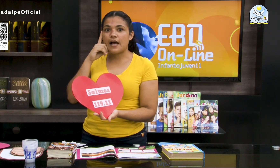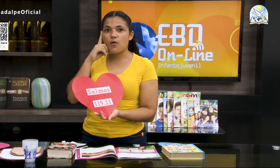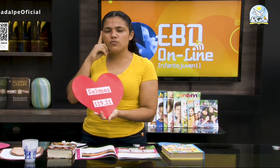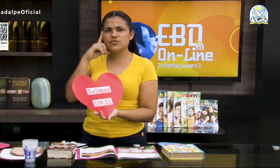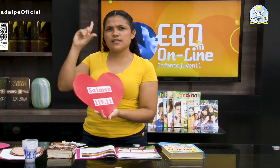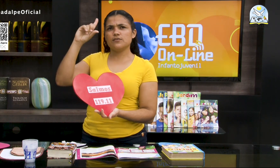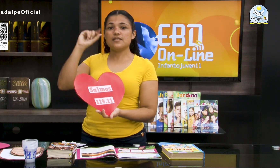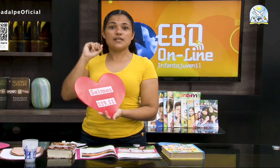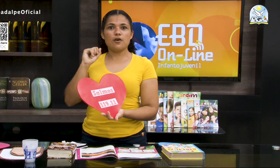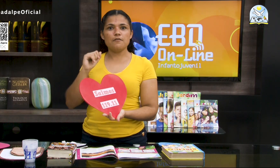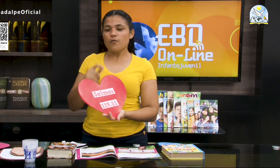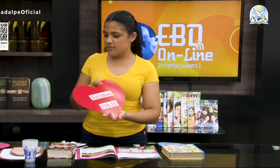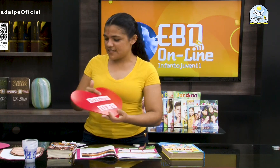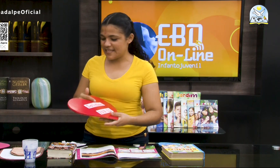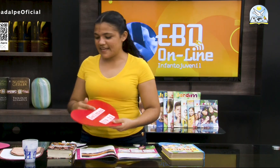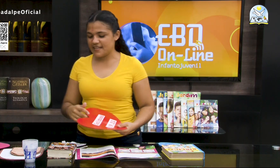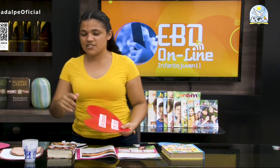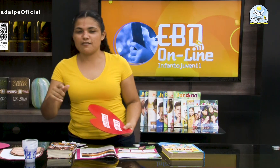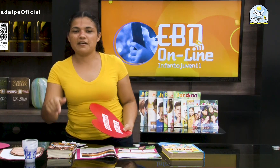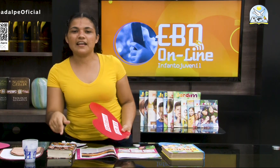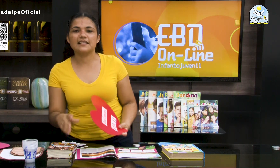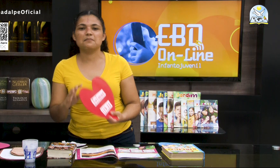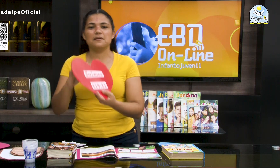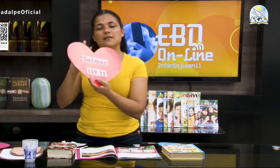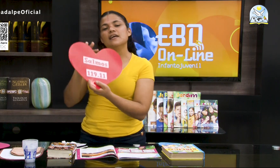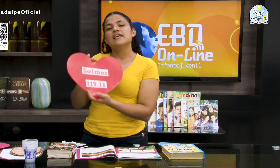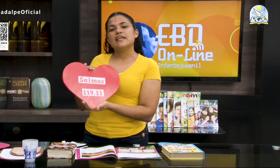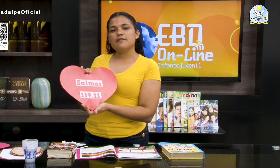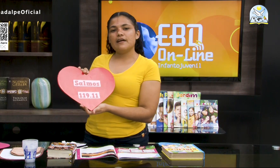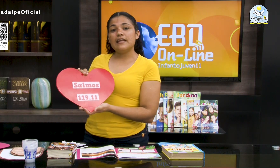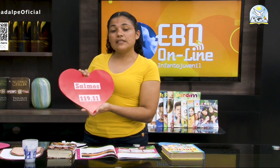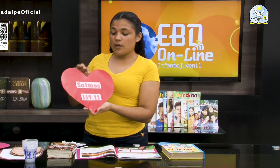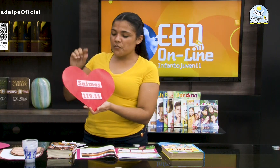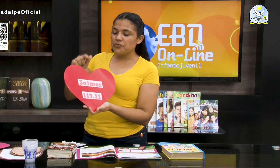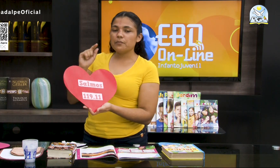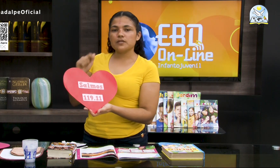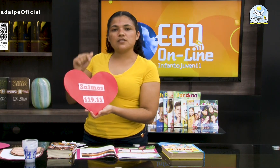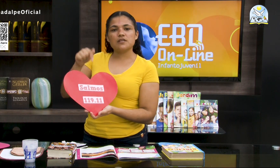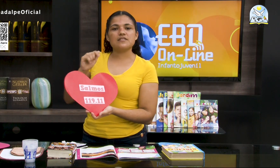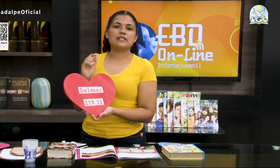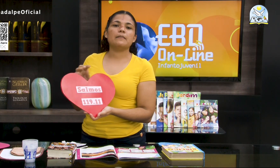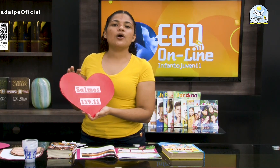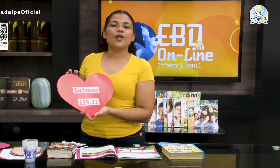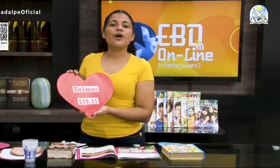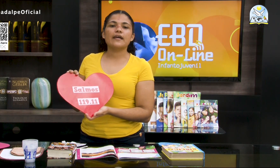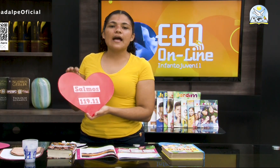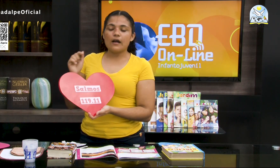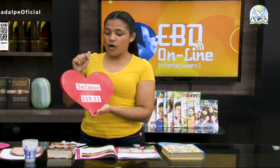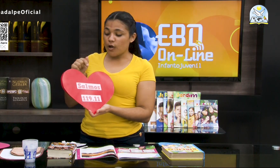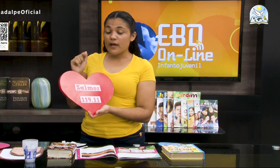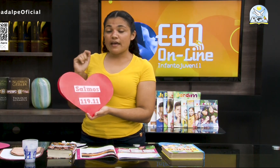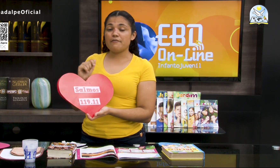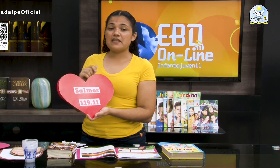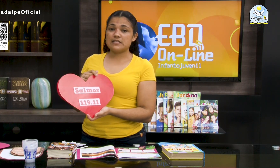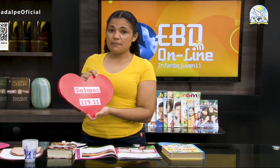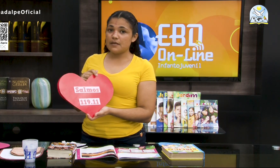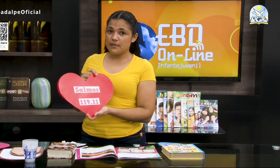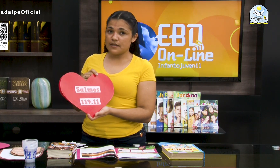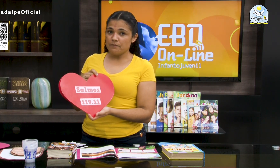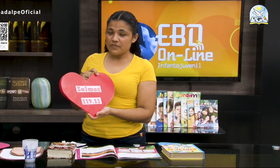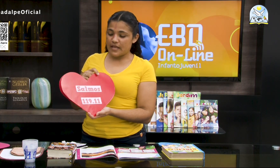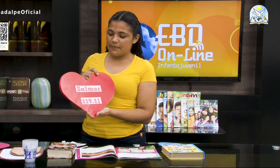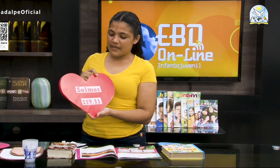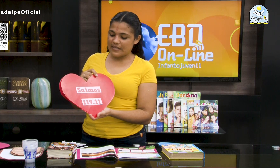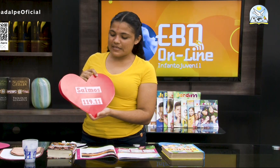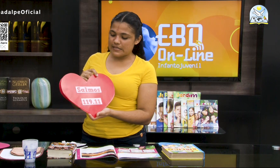lá em Salmos 119, 11. E aí ele já vai lá na Bíblia e vai ler. Então é muito importante que você também coloque a referência